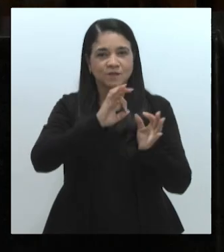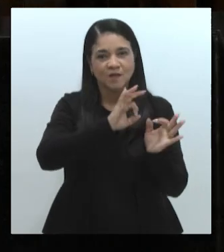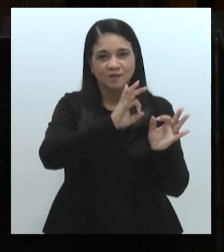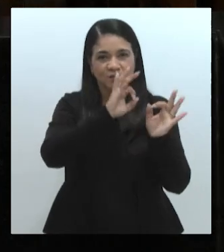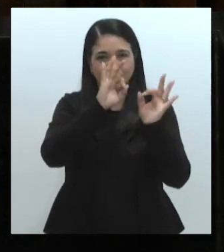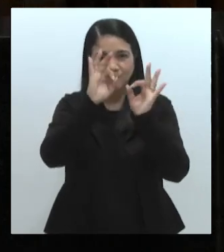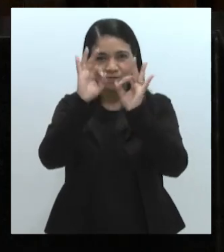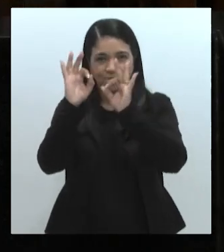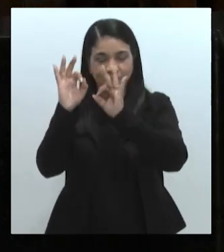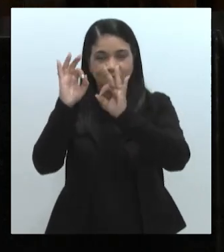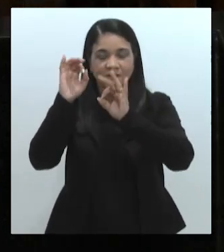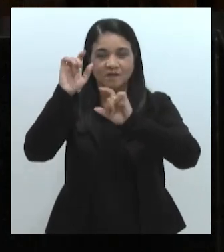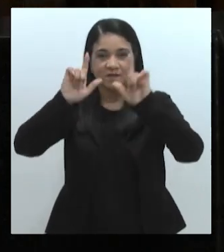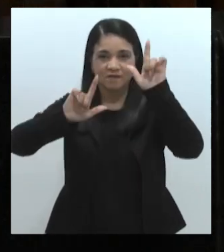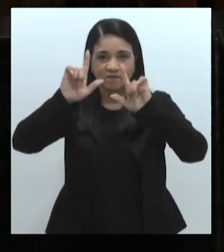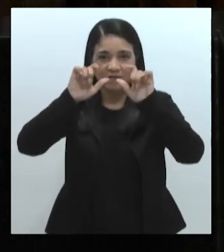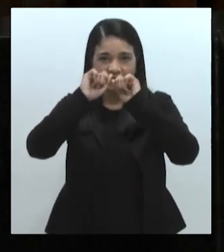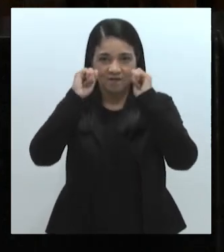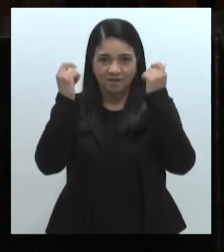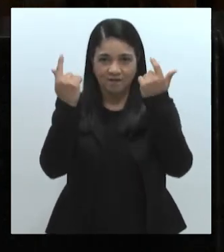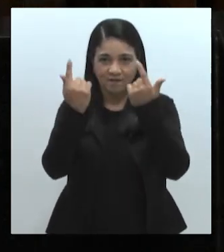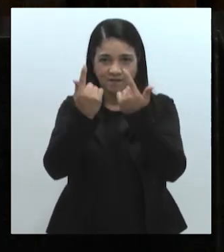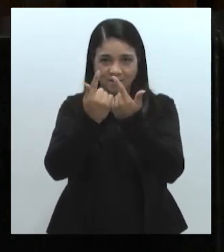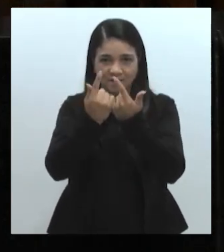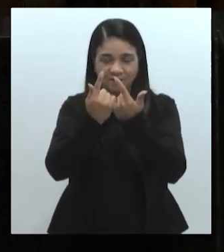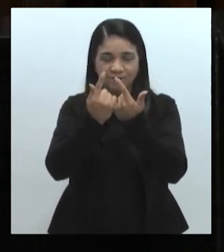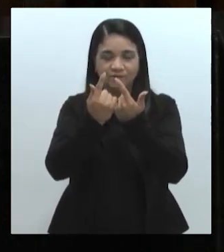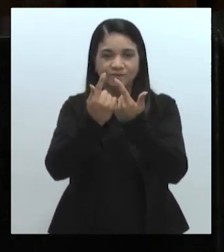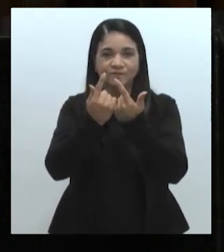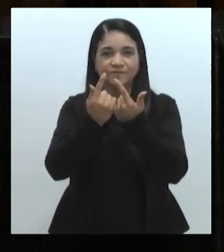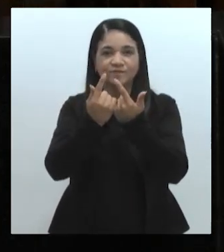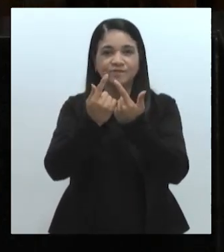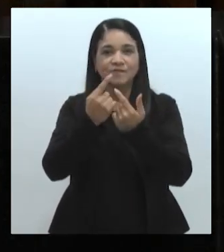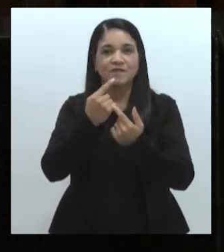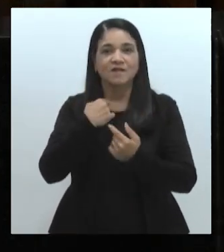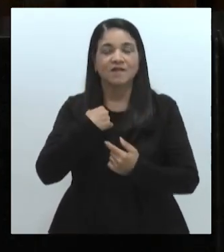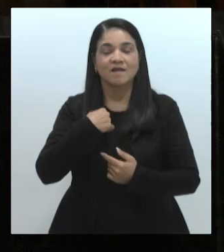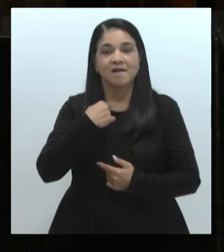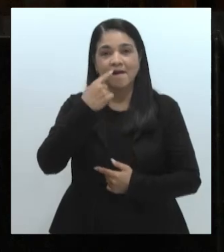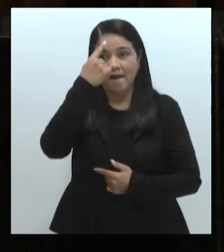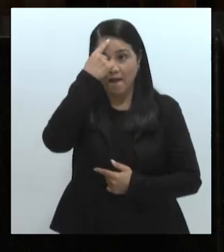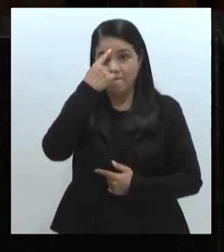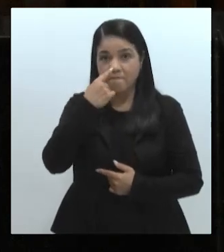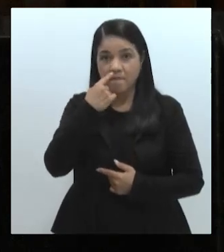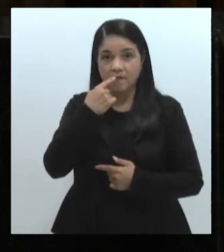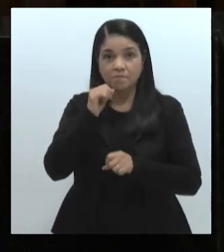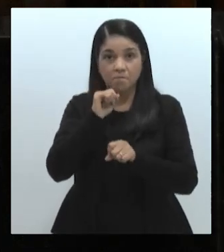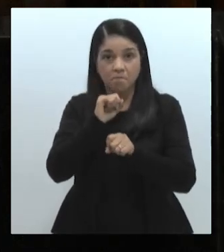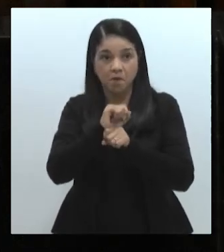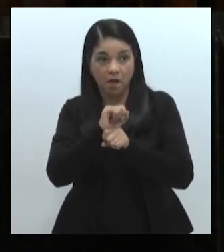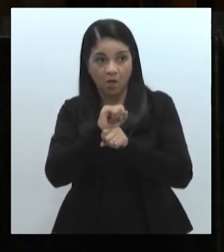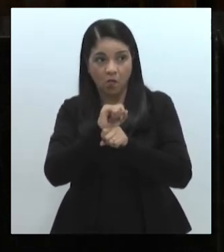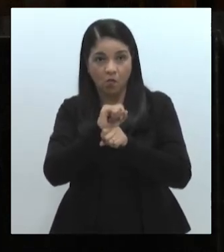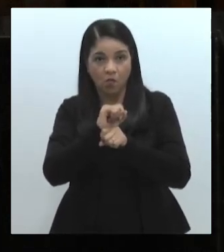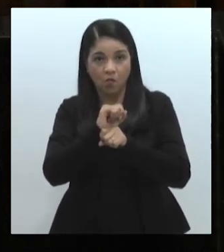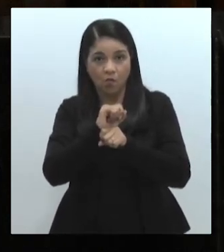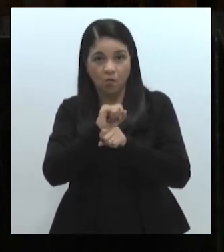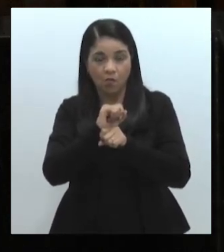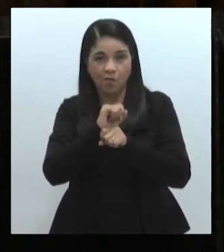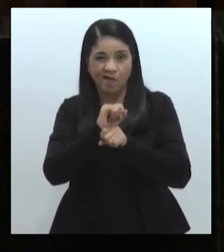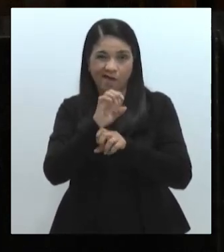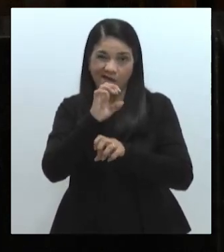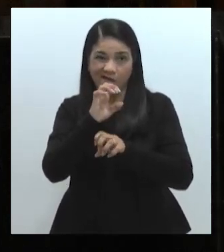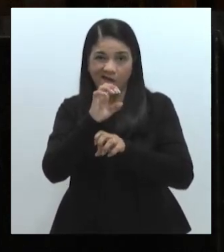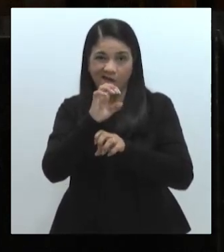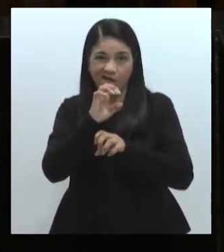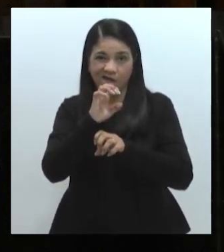telespectadores da TV Alerj, apesar da nossa imagem estar congelada, agora continua.